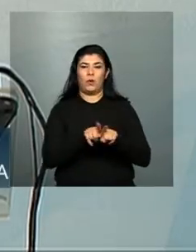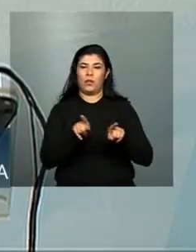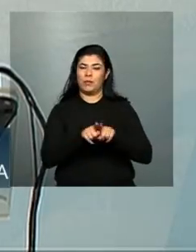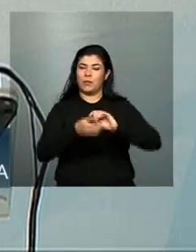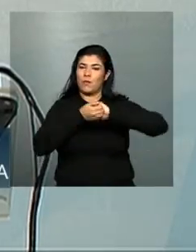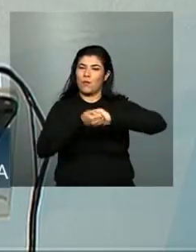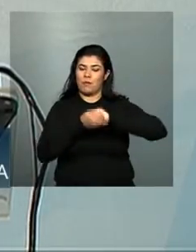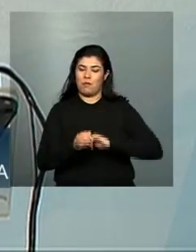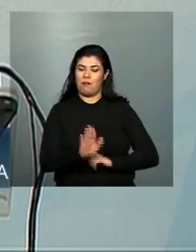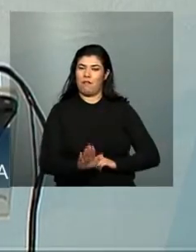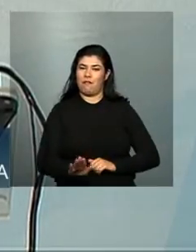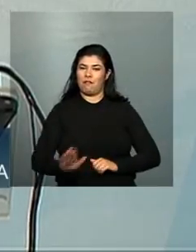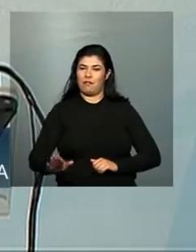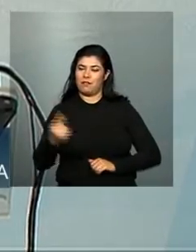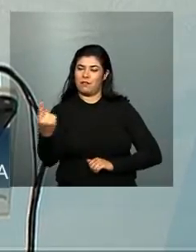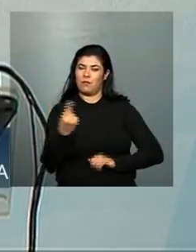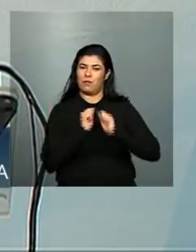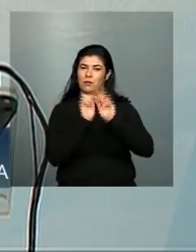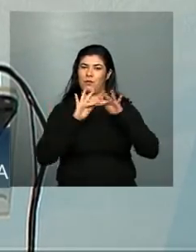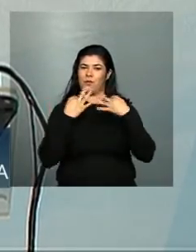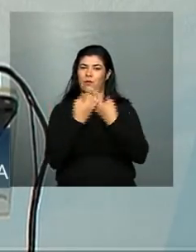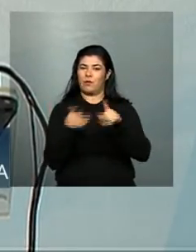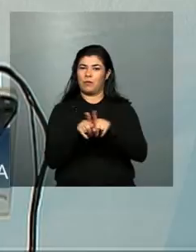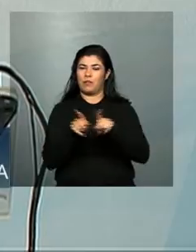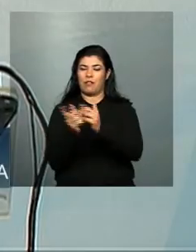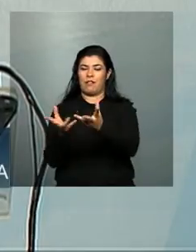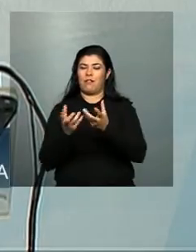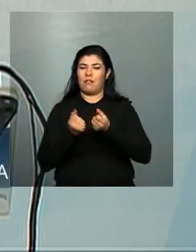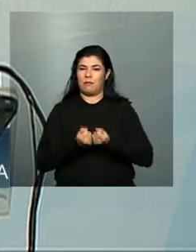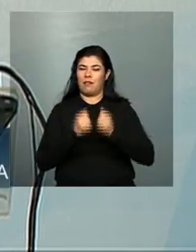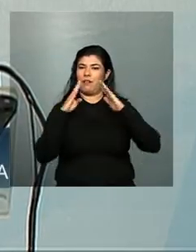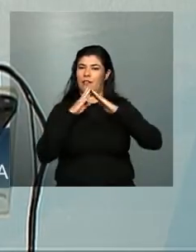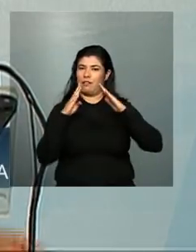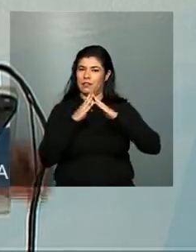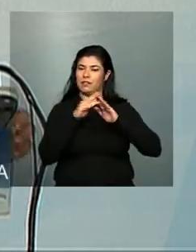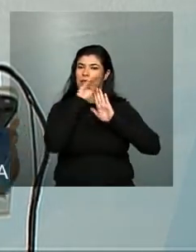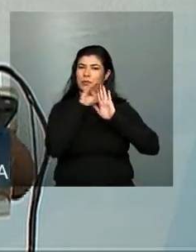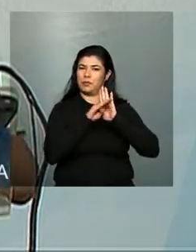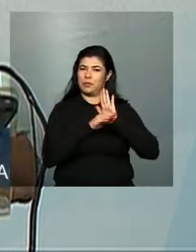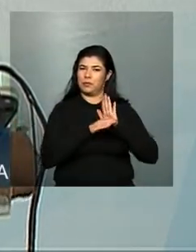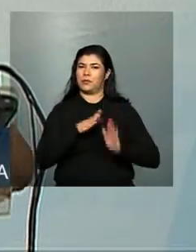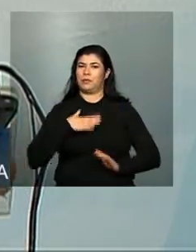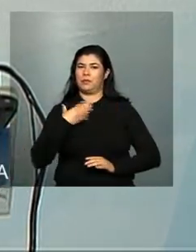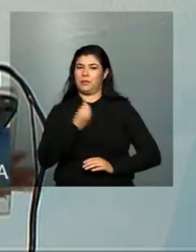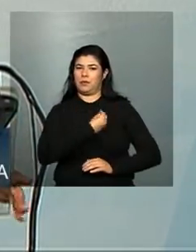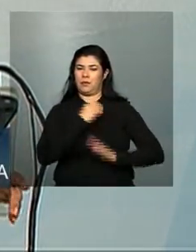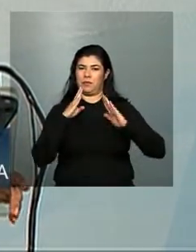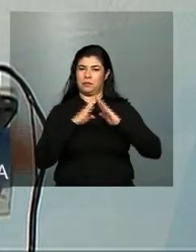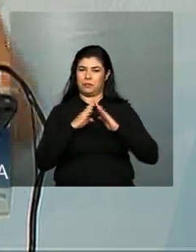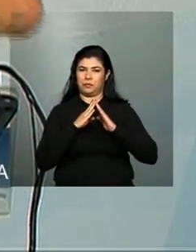que serão beneficiadas por esse programa Minha Casa Minha Vida, eu queria dizer que eu não